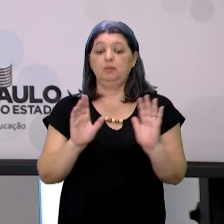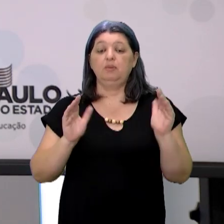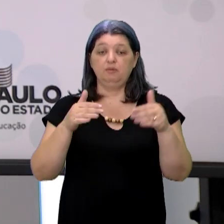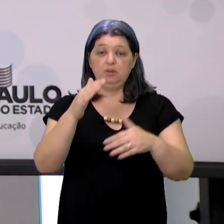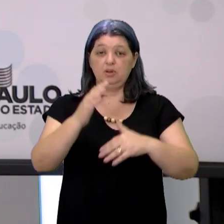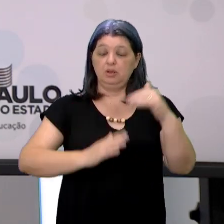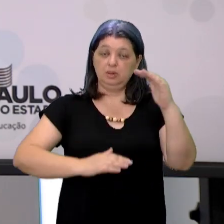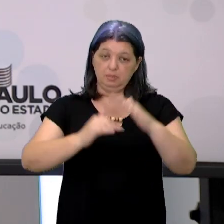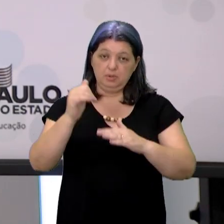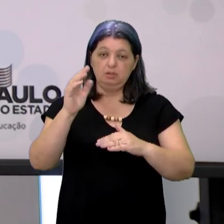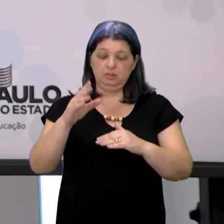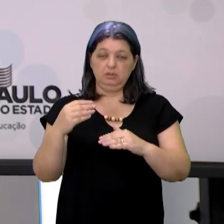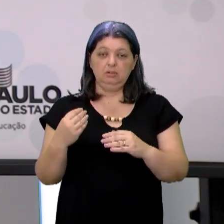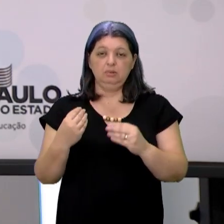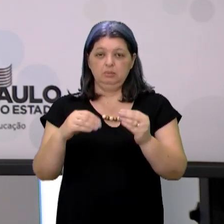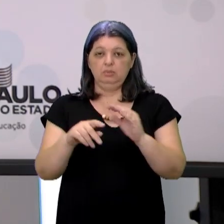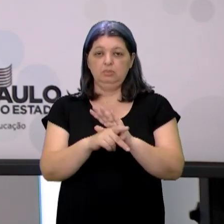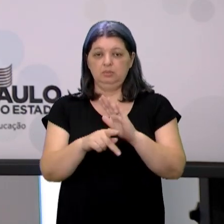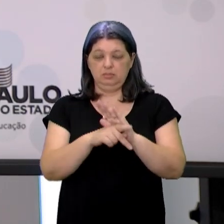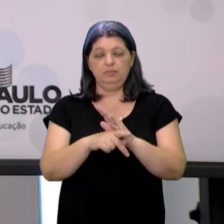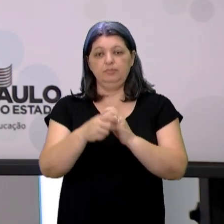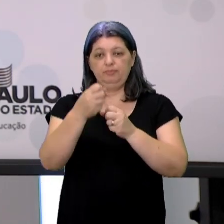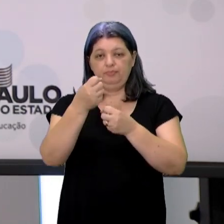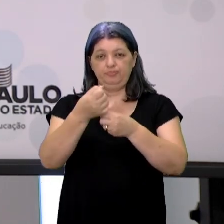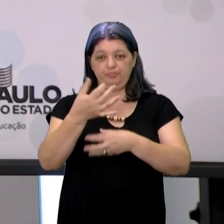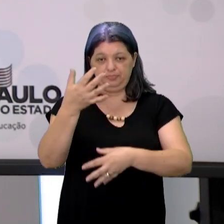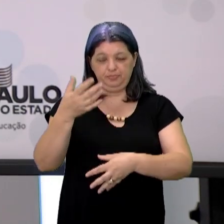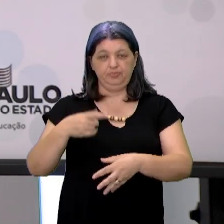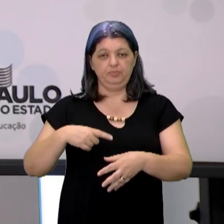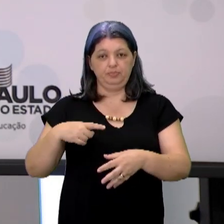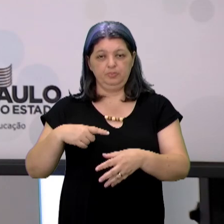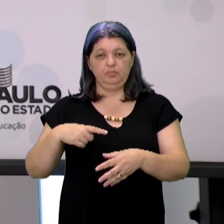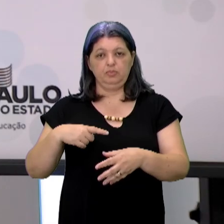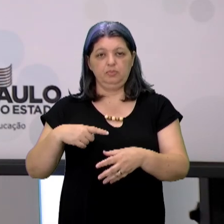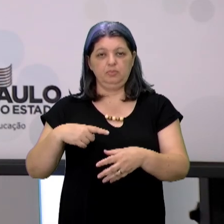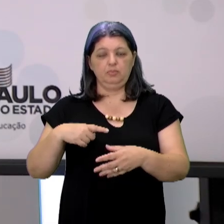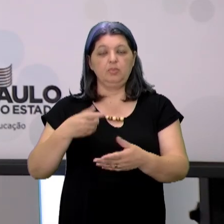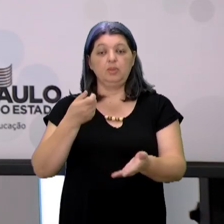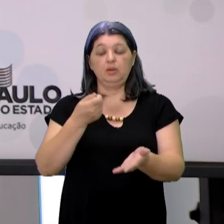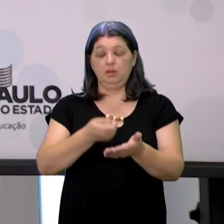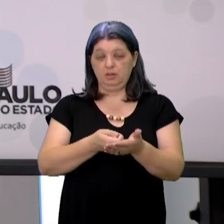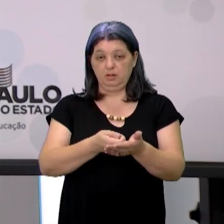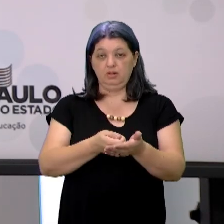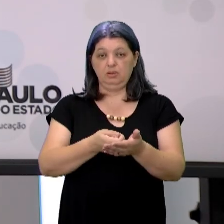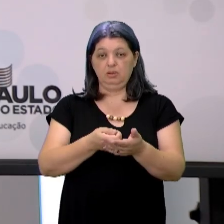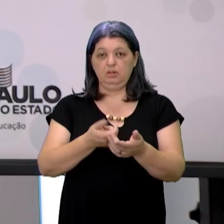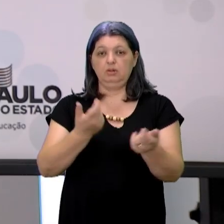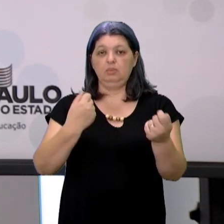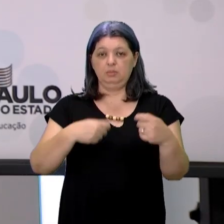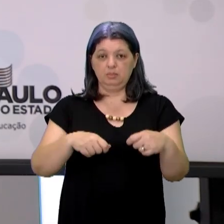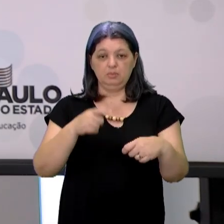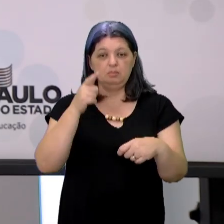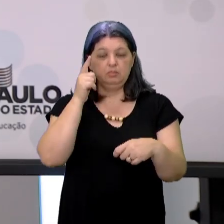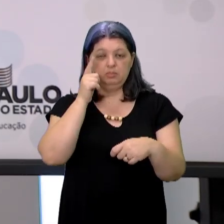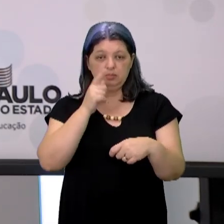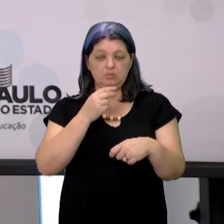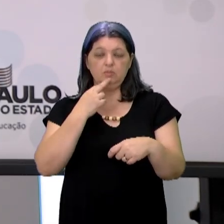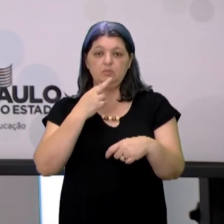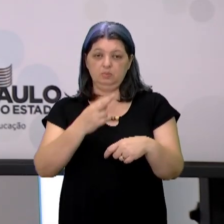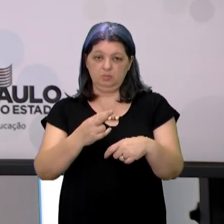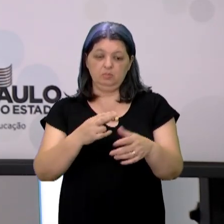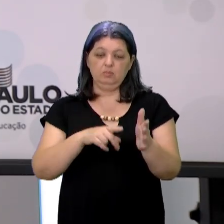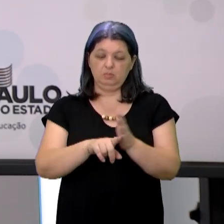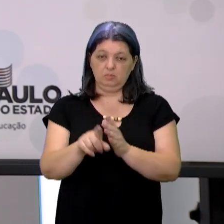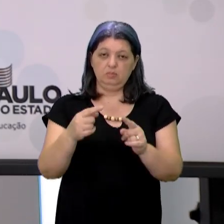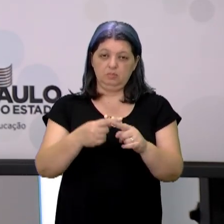A habilidade que é colocada como o descritor ali, que é o que se exige para poder resolver a questão, é aí que você tem que